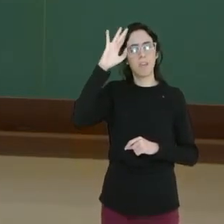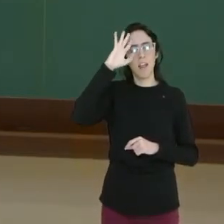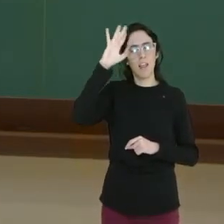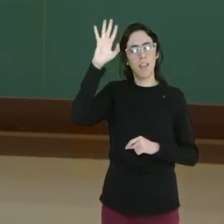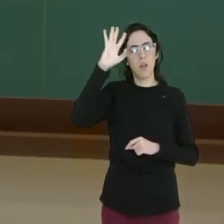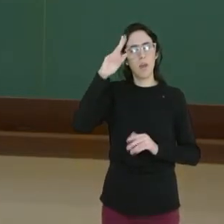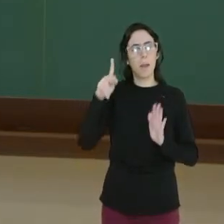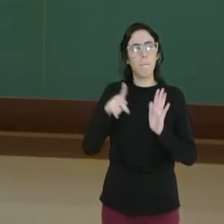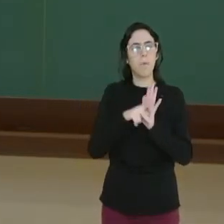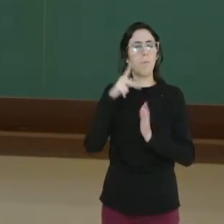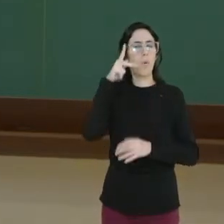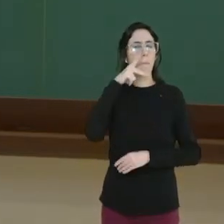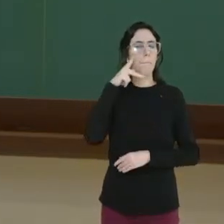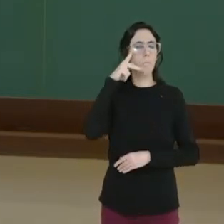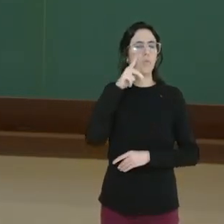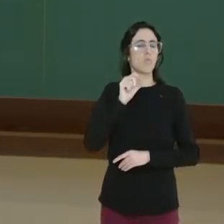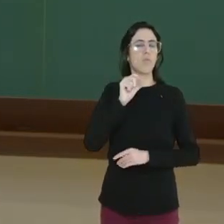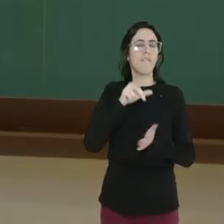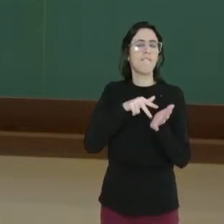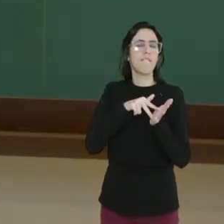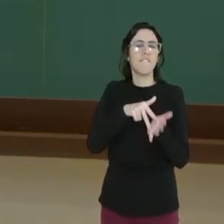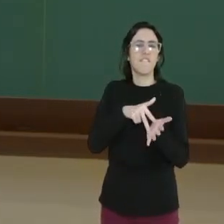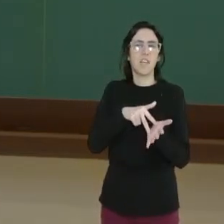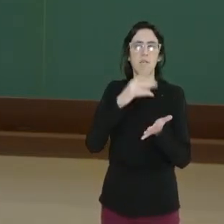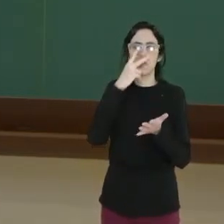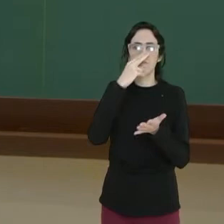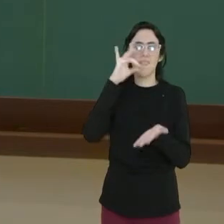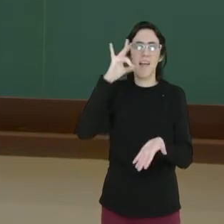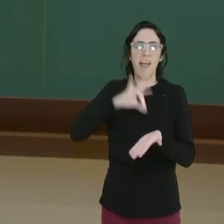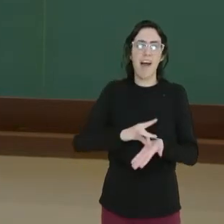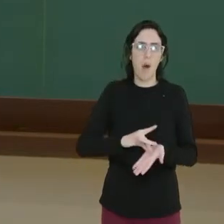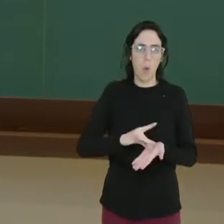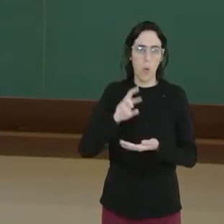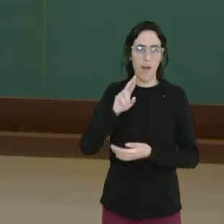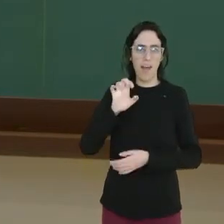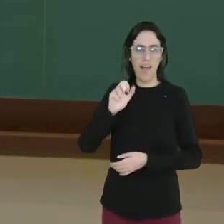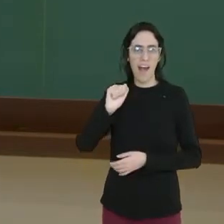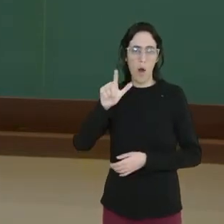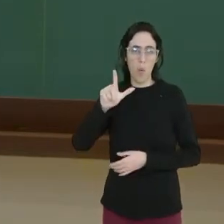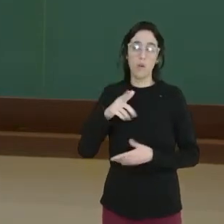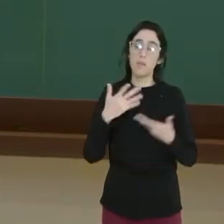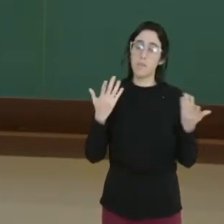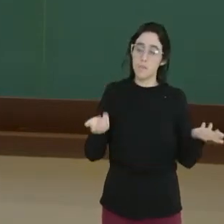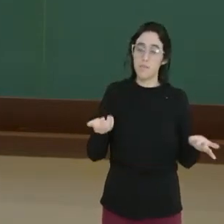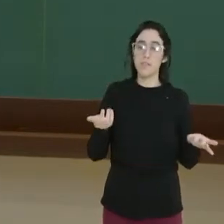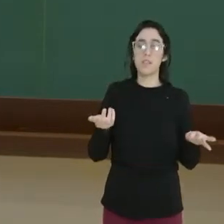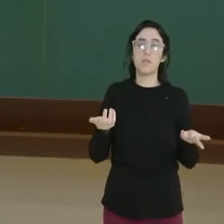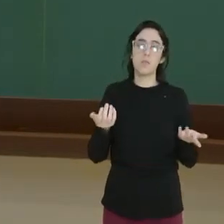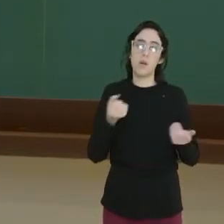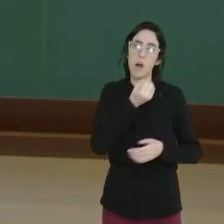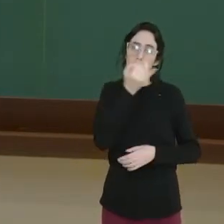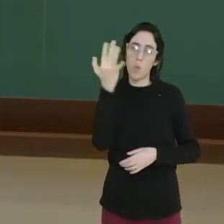política mais pé no chão, mais realista. E daí até essa ideia de que ele seria